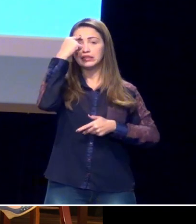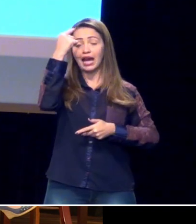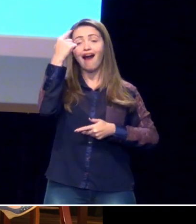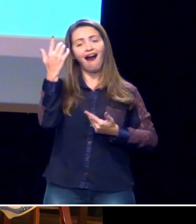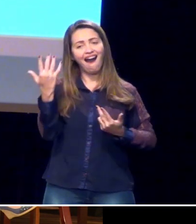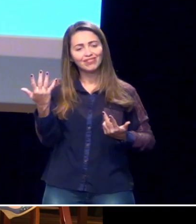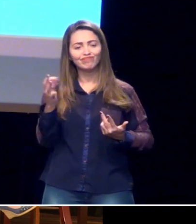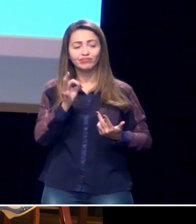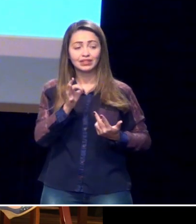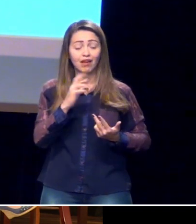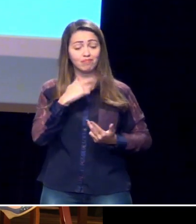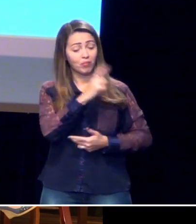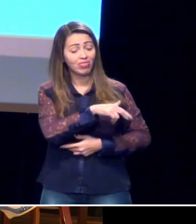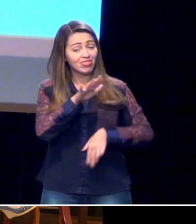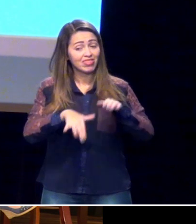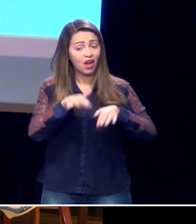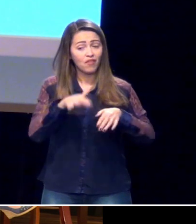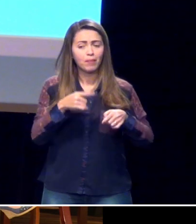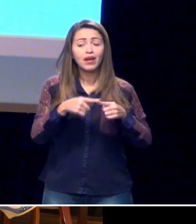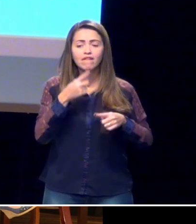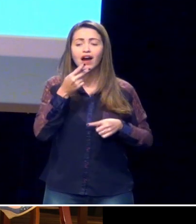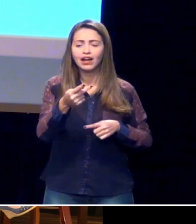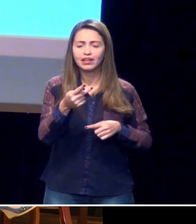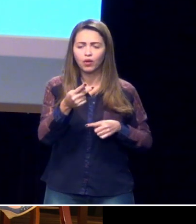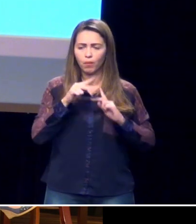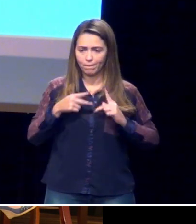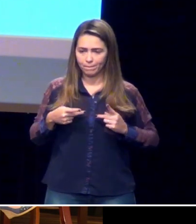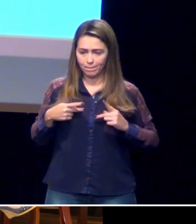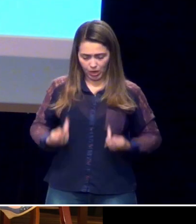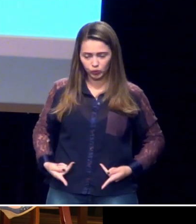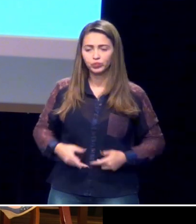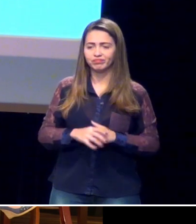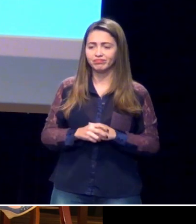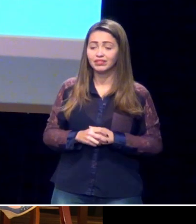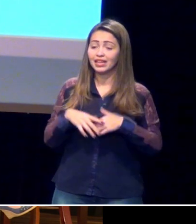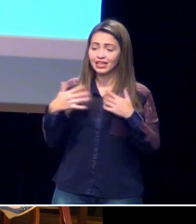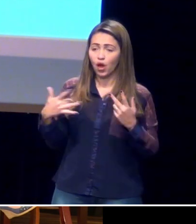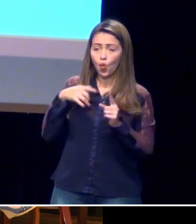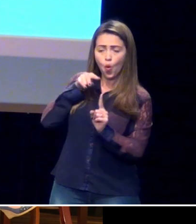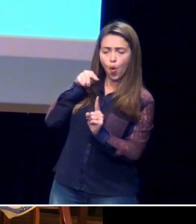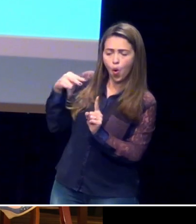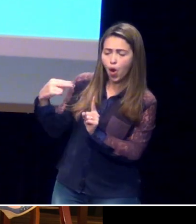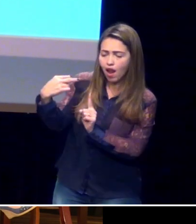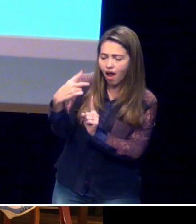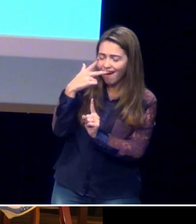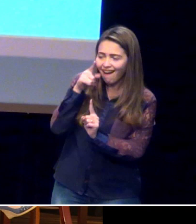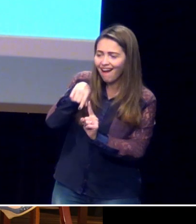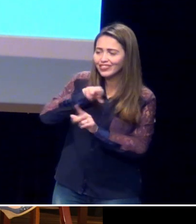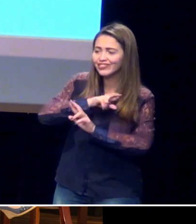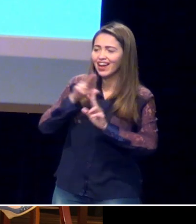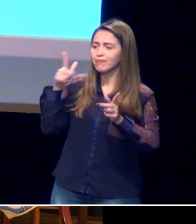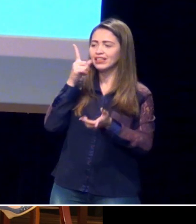resposta foi essa, talvez porque ele fale do humano. Né? E aí, olhar esta perspectiva, não da falta